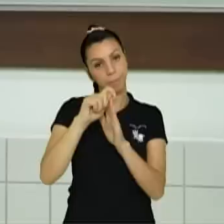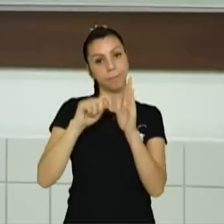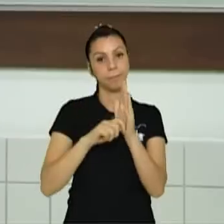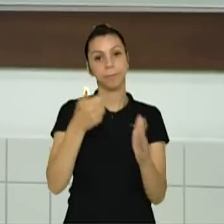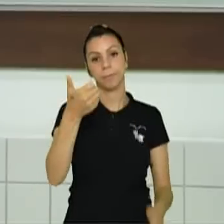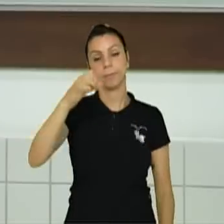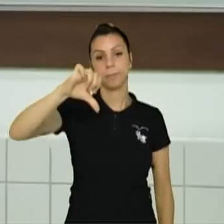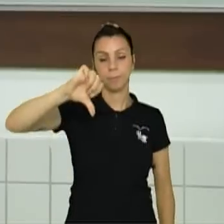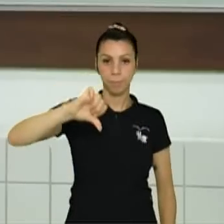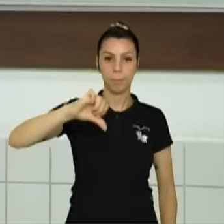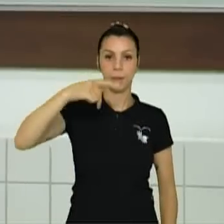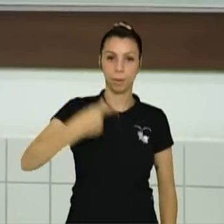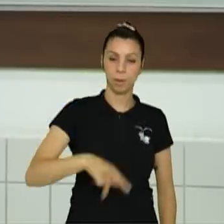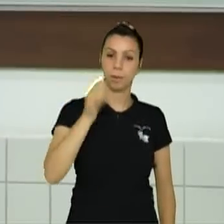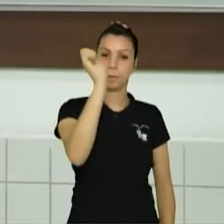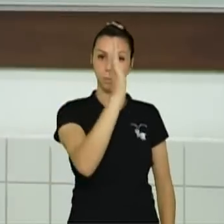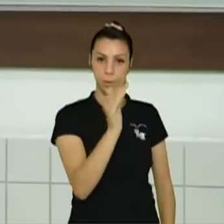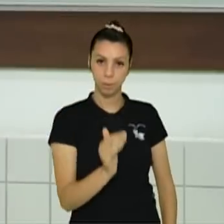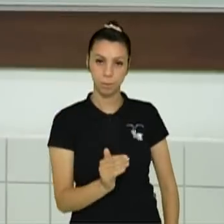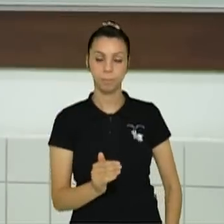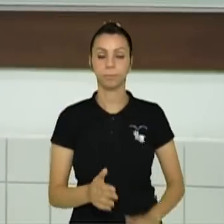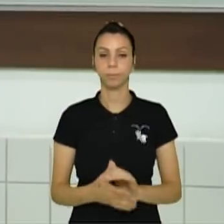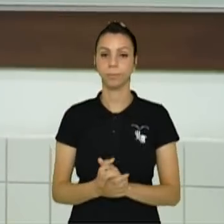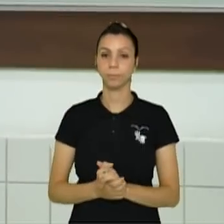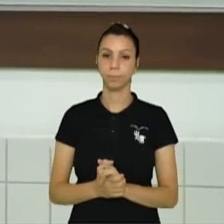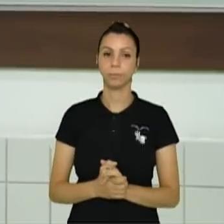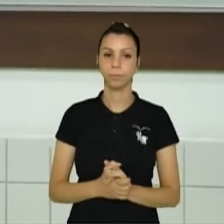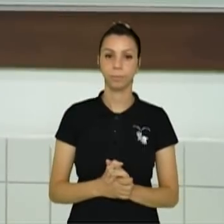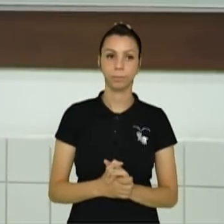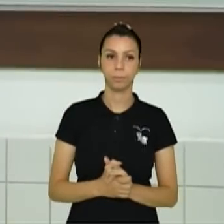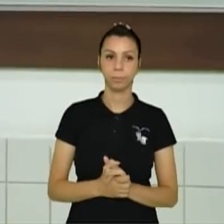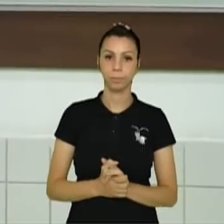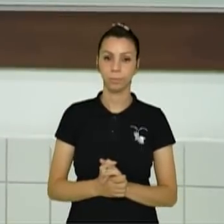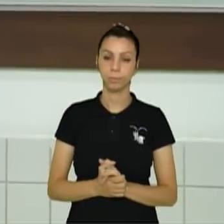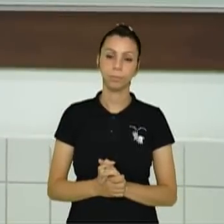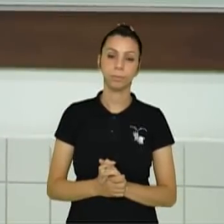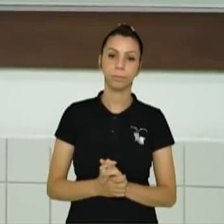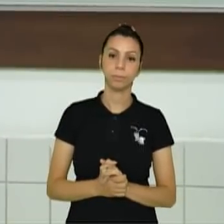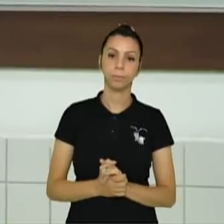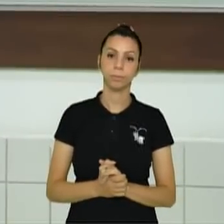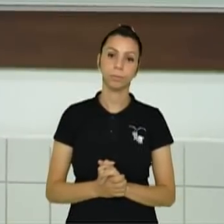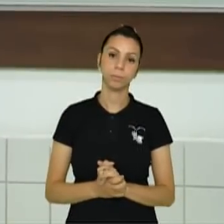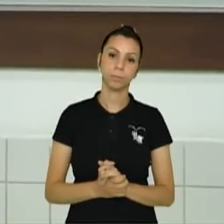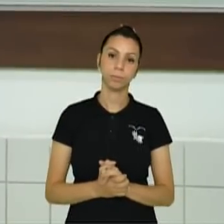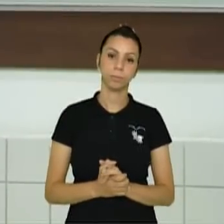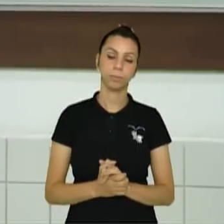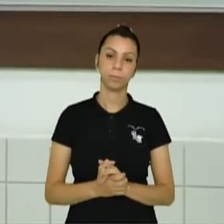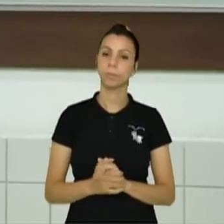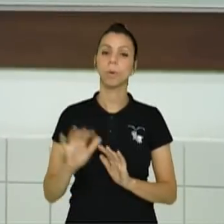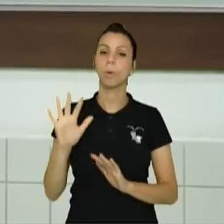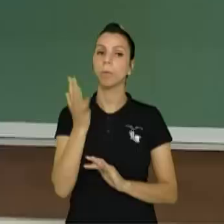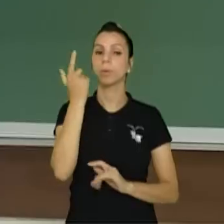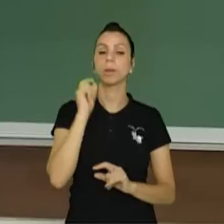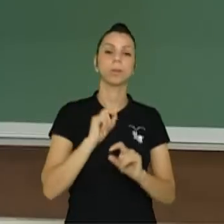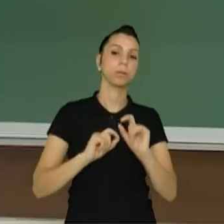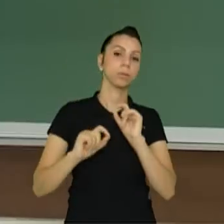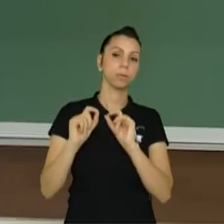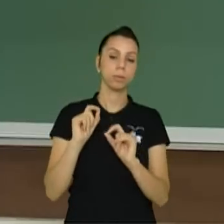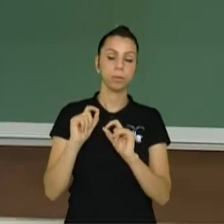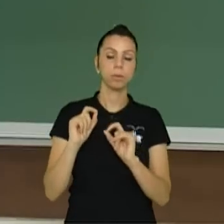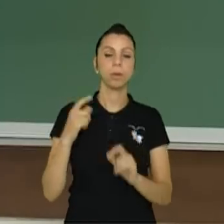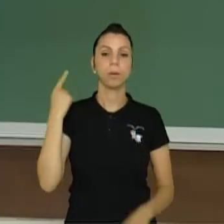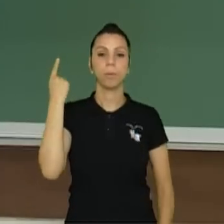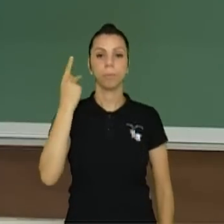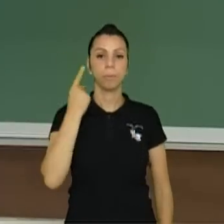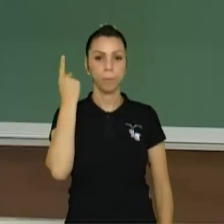XIX no país. Nesse sentido, o que vai acontecer se, em questão